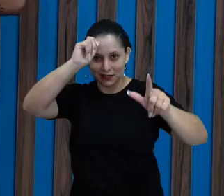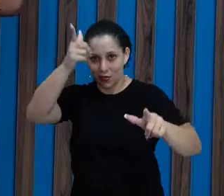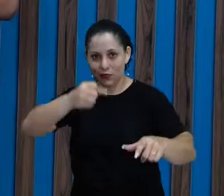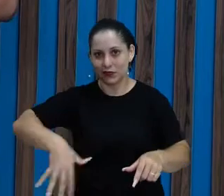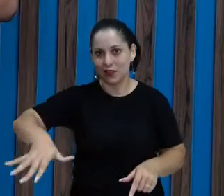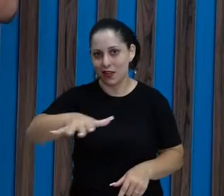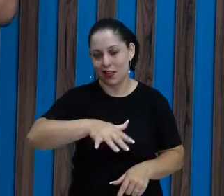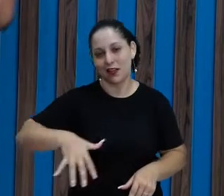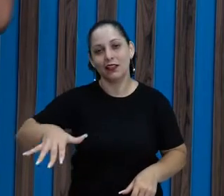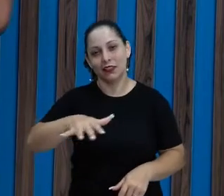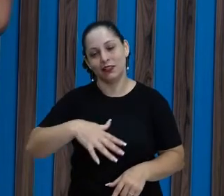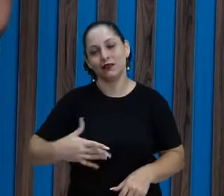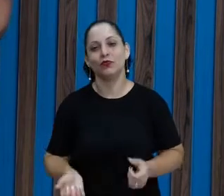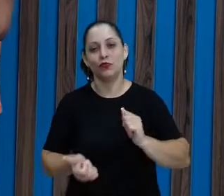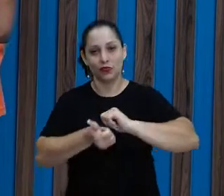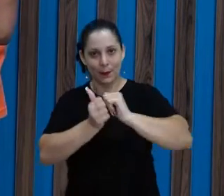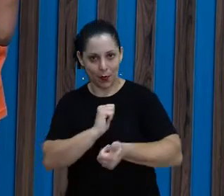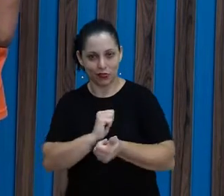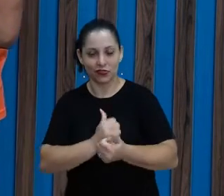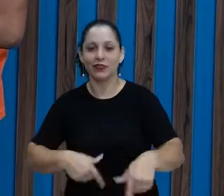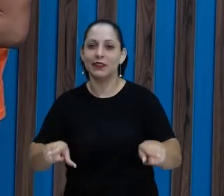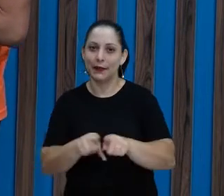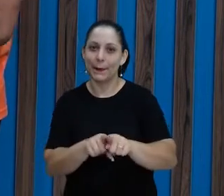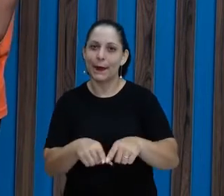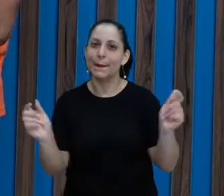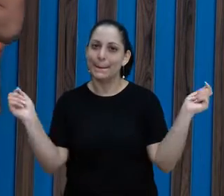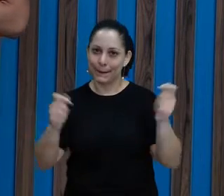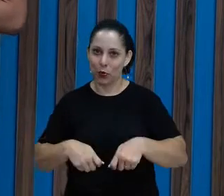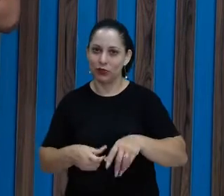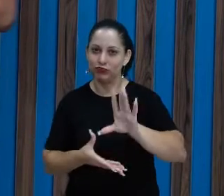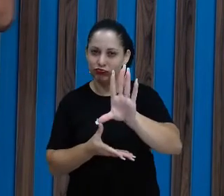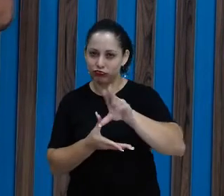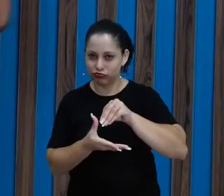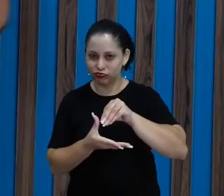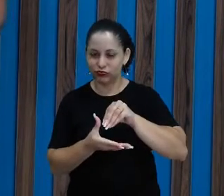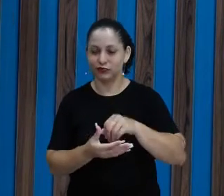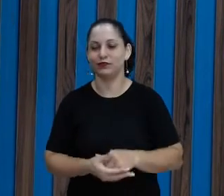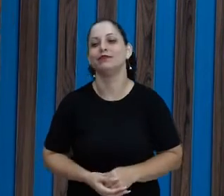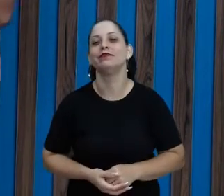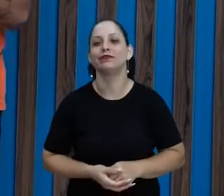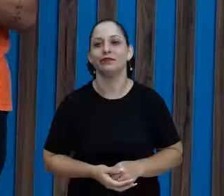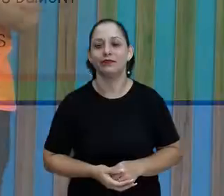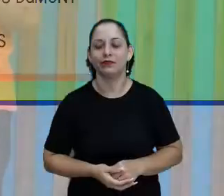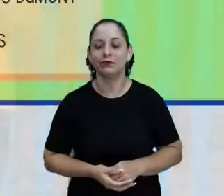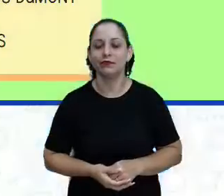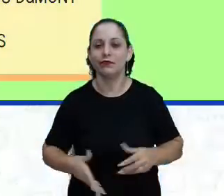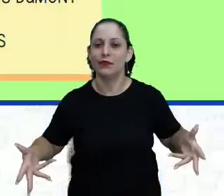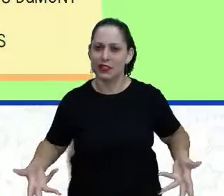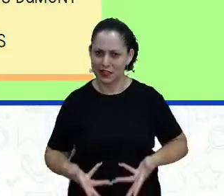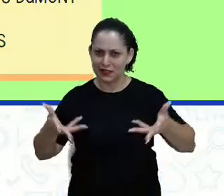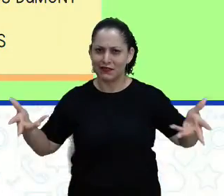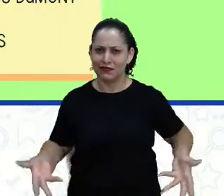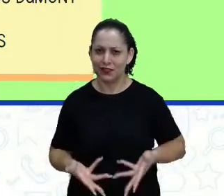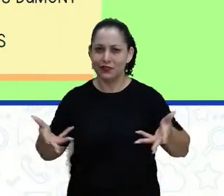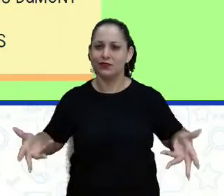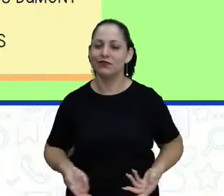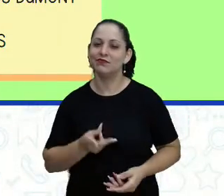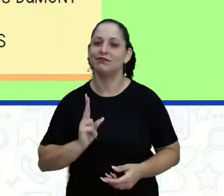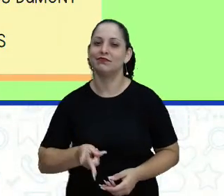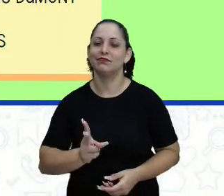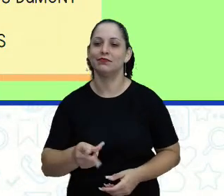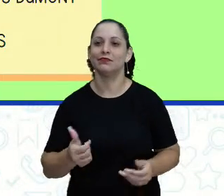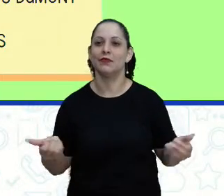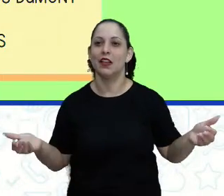esporte não é diferente, e aí temos assegurado essa proteção e incentivo, né?